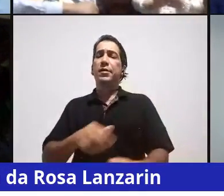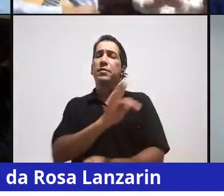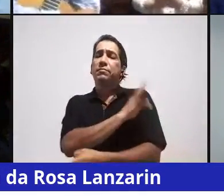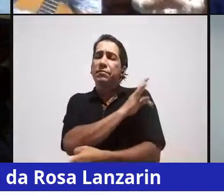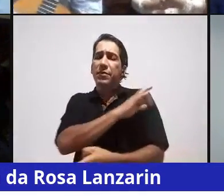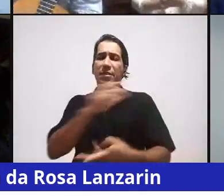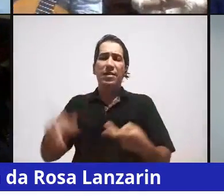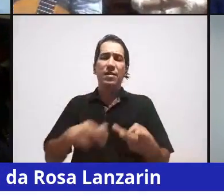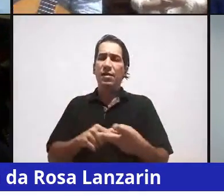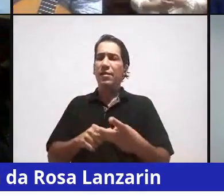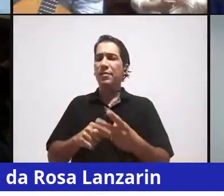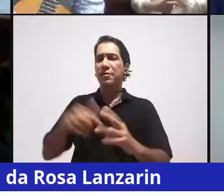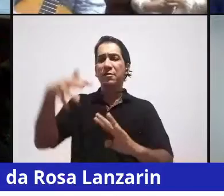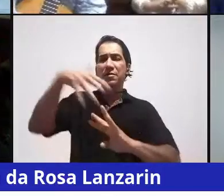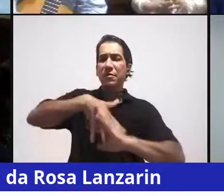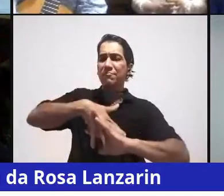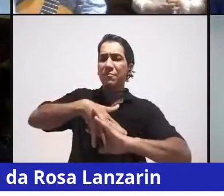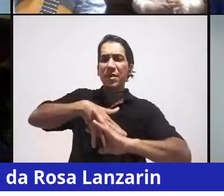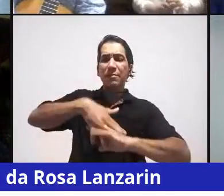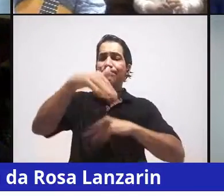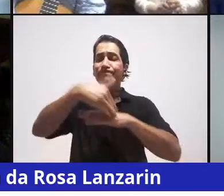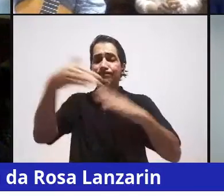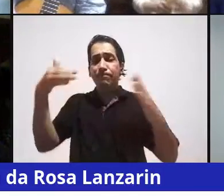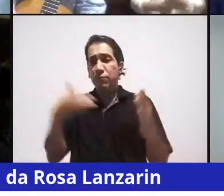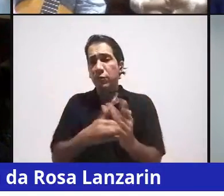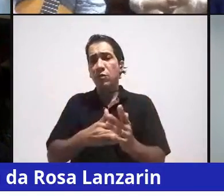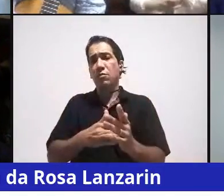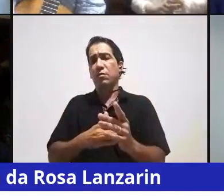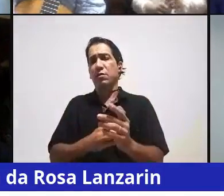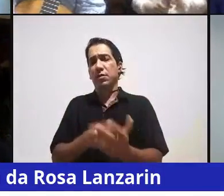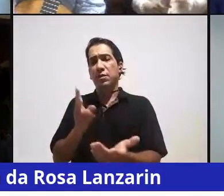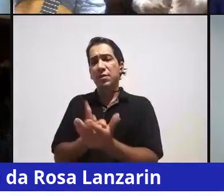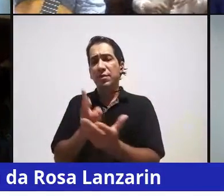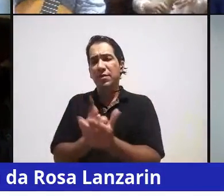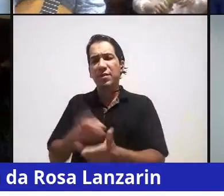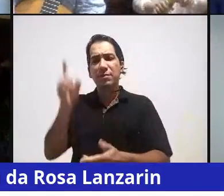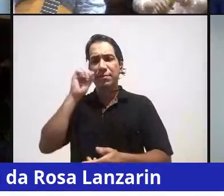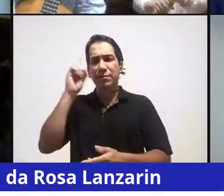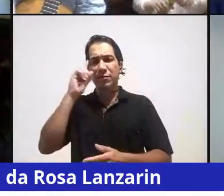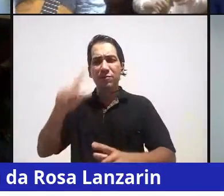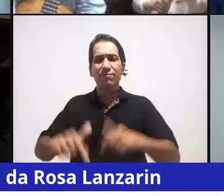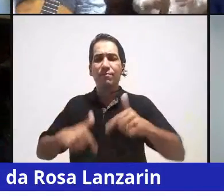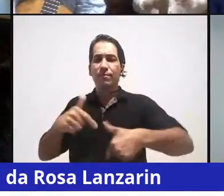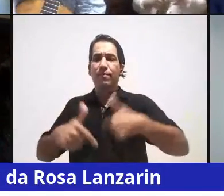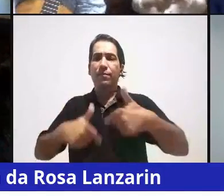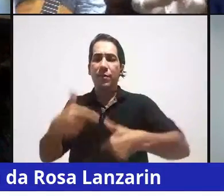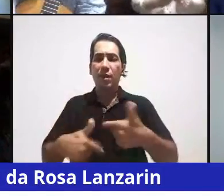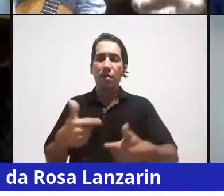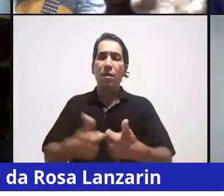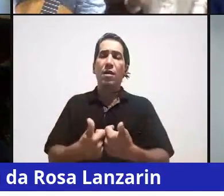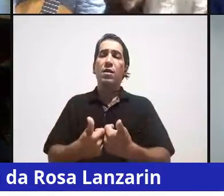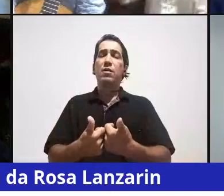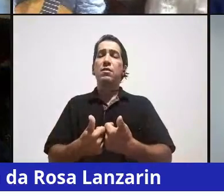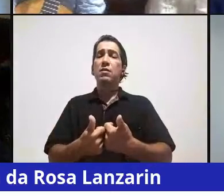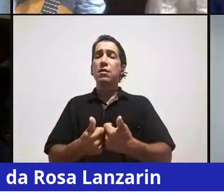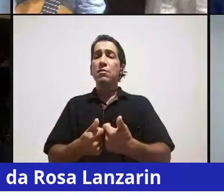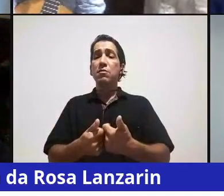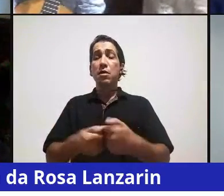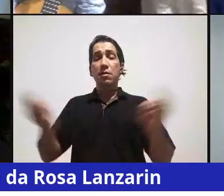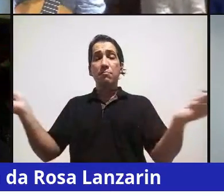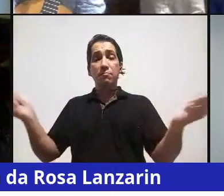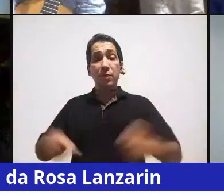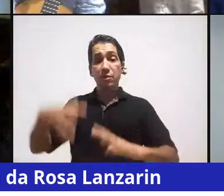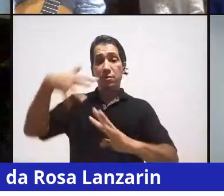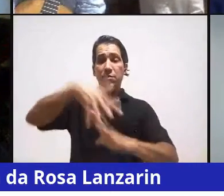da UFMS como um todo, que com o seu trabalho no dia a dia permite que a UFMS venha crescendo e